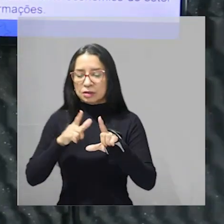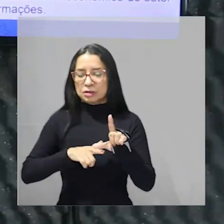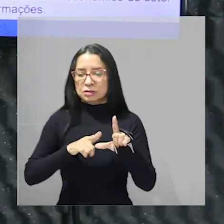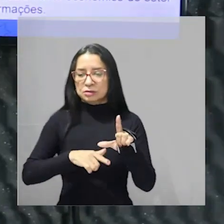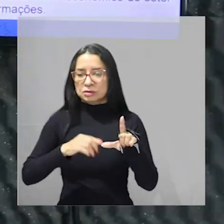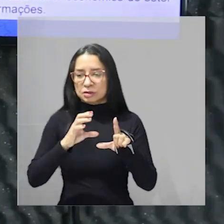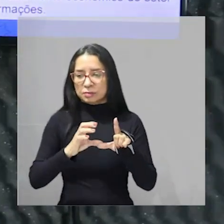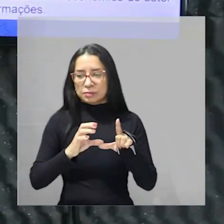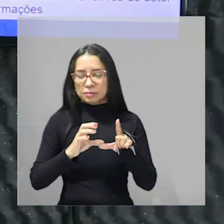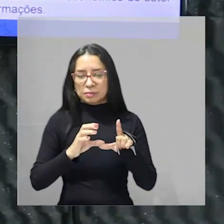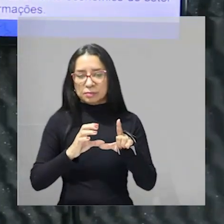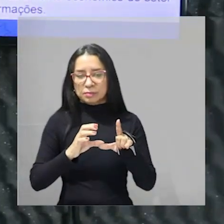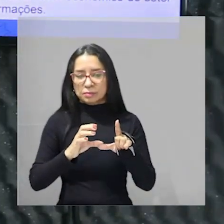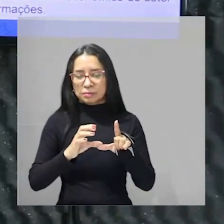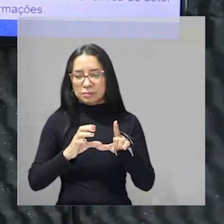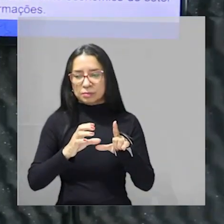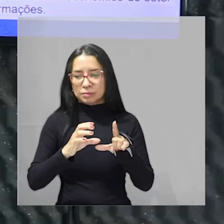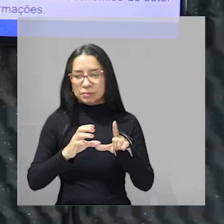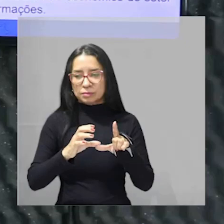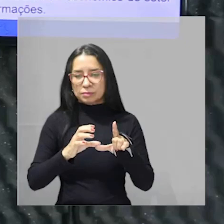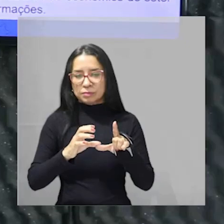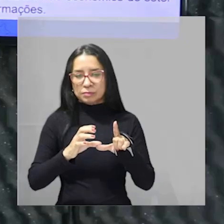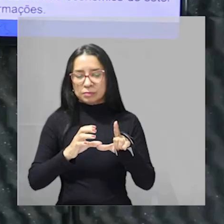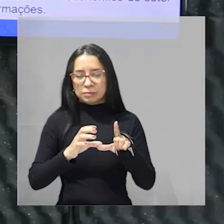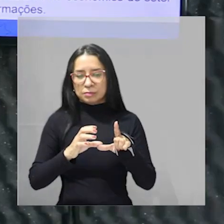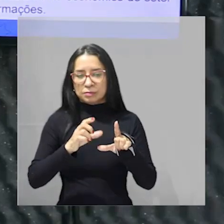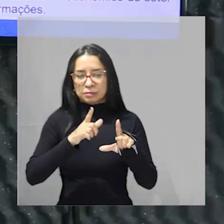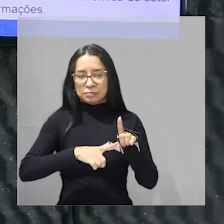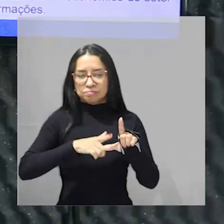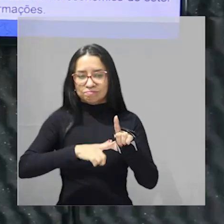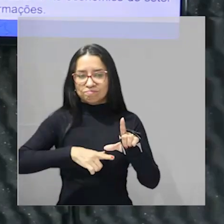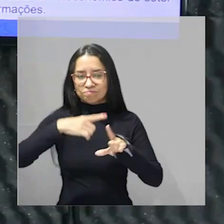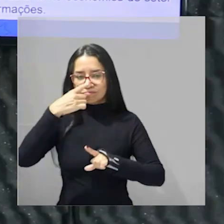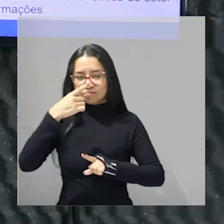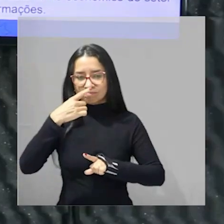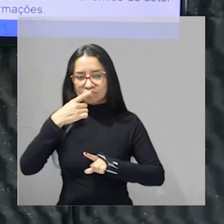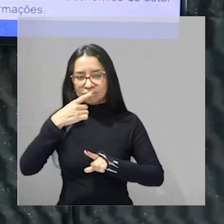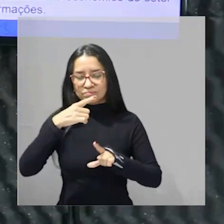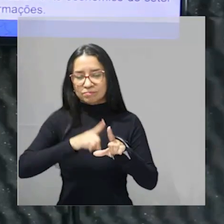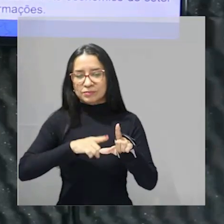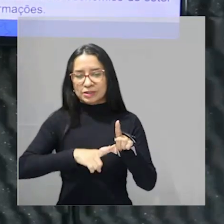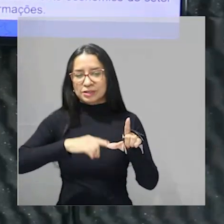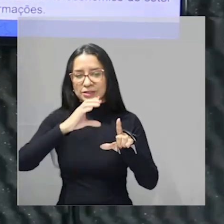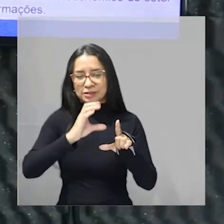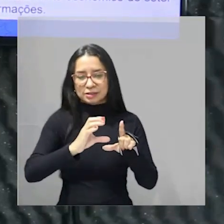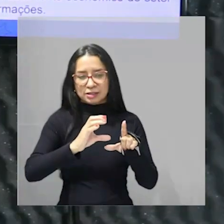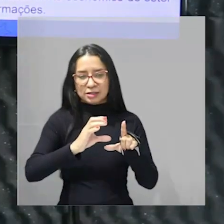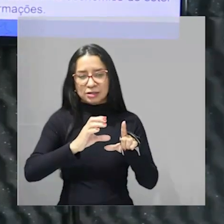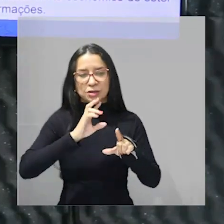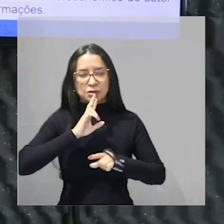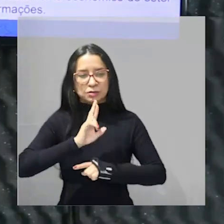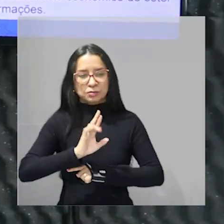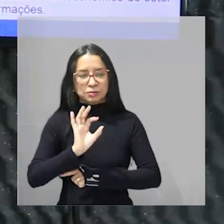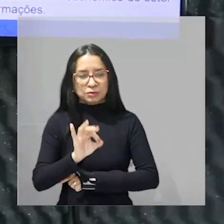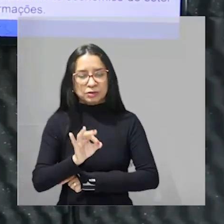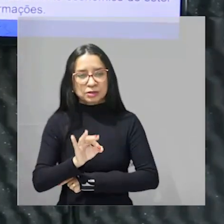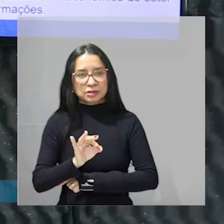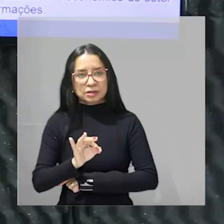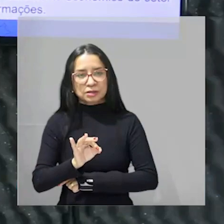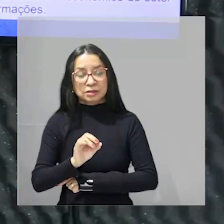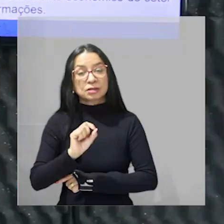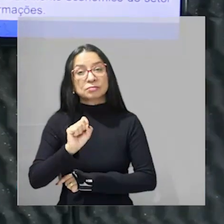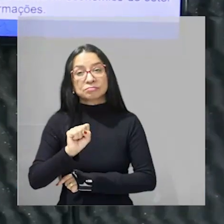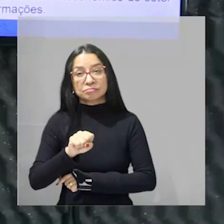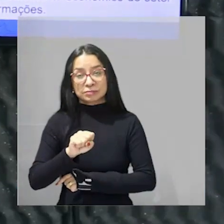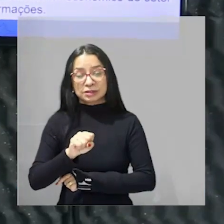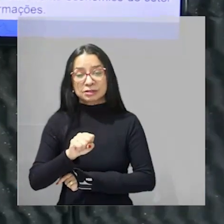Com certeza a imagem te disse. Então, galera, qual é o nosso gabarito? O gabarito aqui, ó, é a letra C. Então, galerinha, é isso. Segue nossas